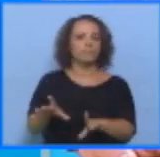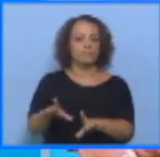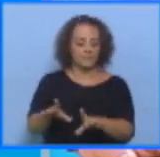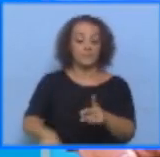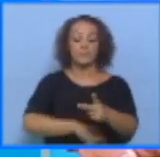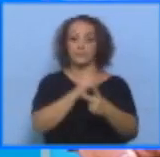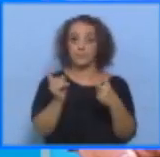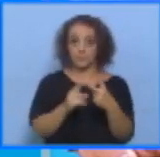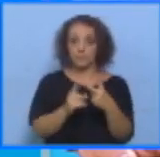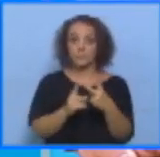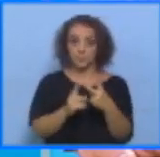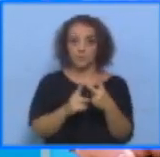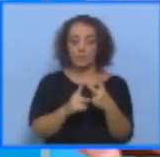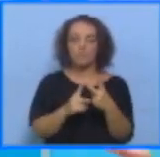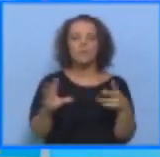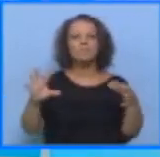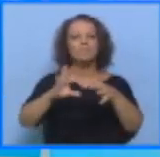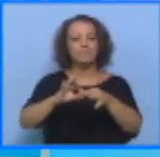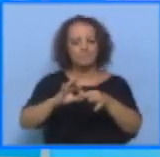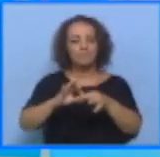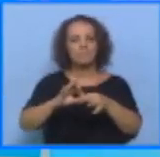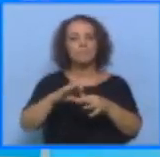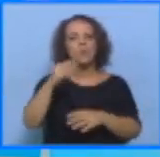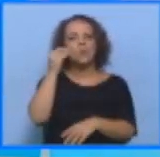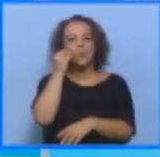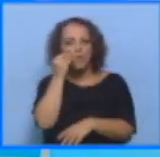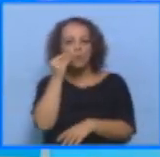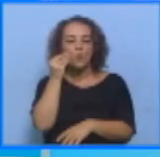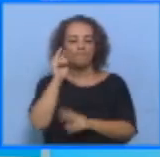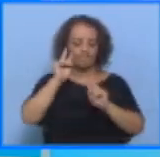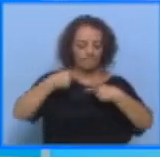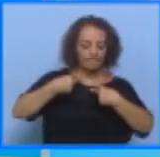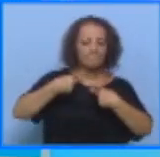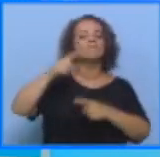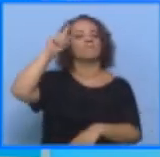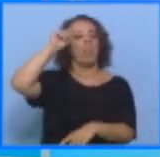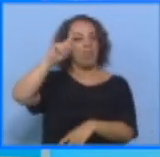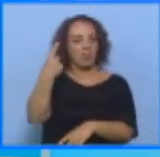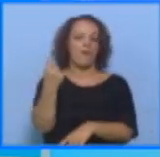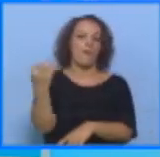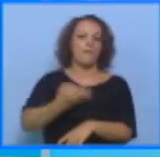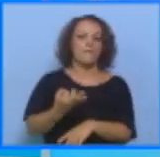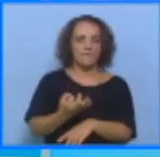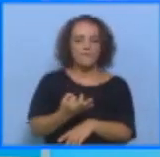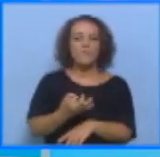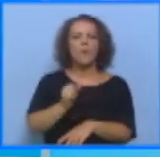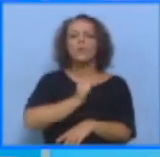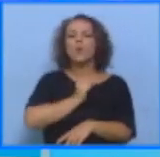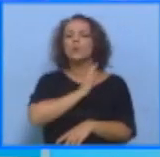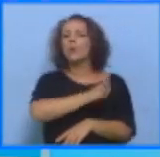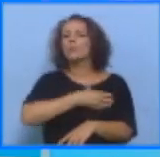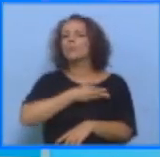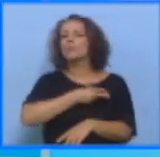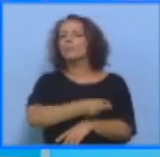segundo aspecto foi o desafio e a consciência de que temos que deixar os nossos mundos e ir